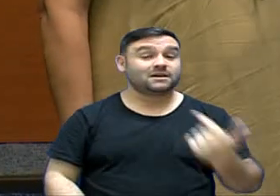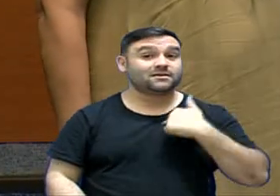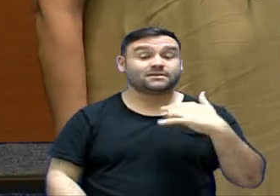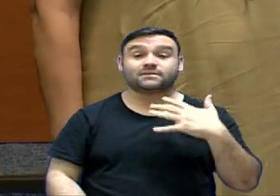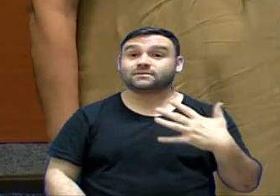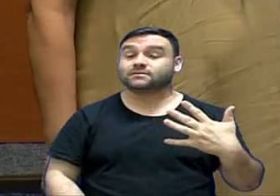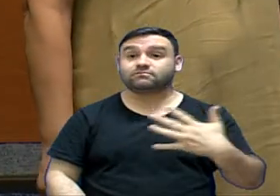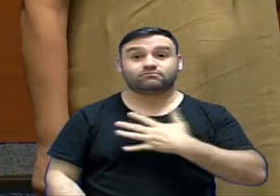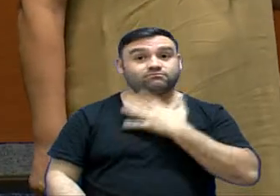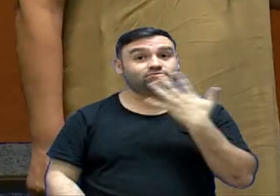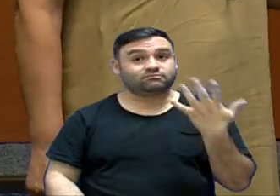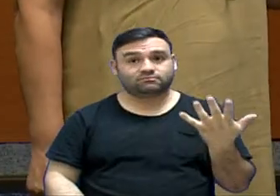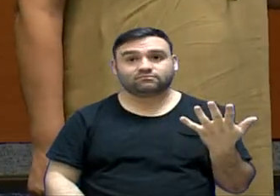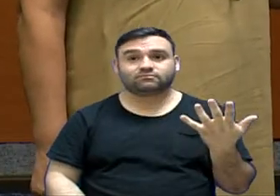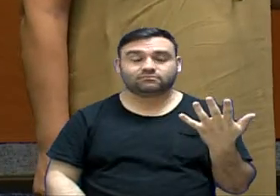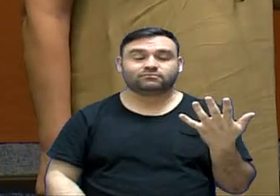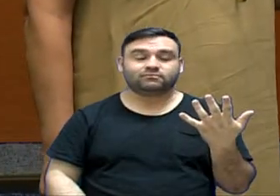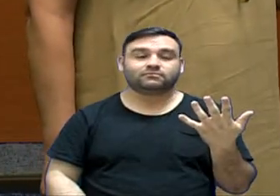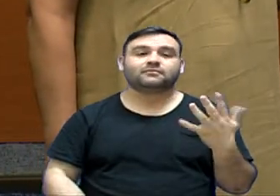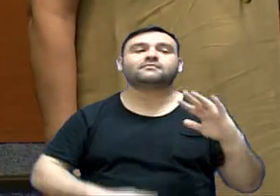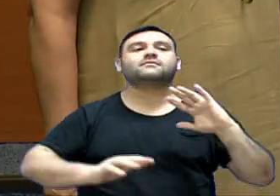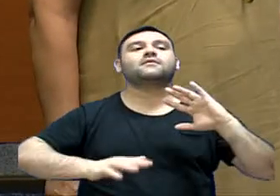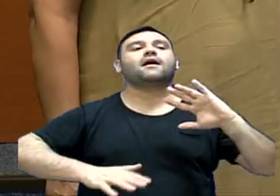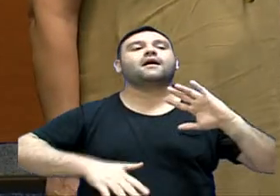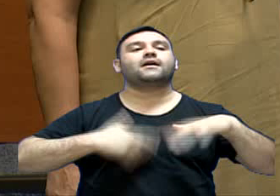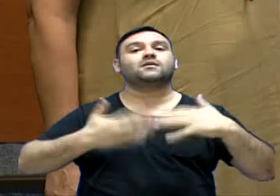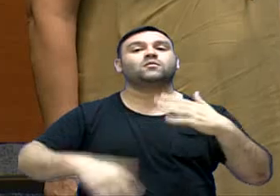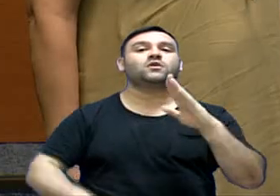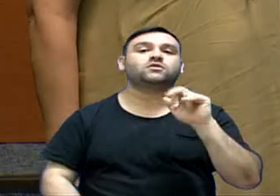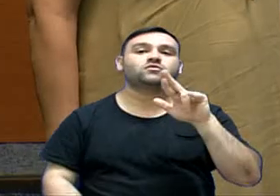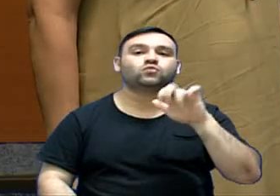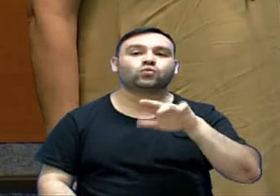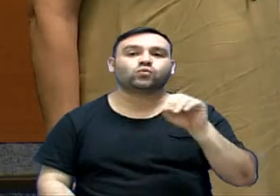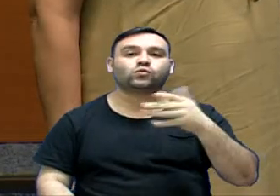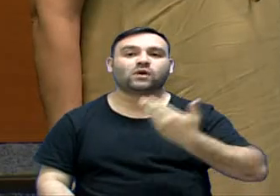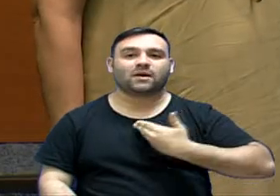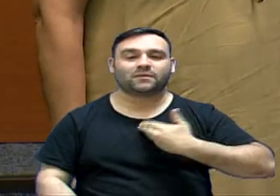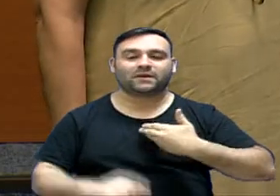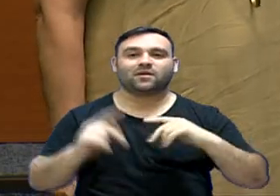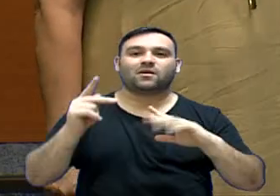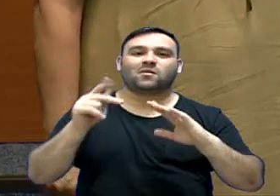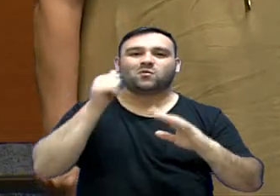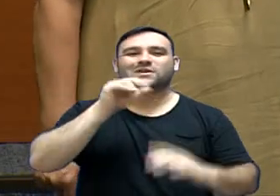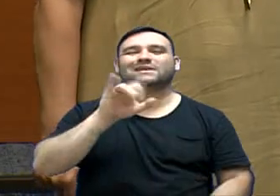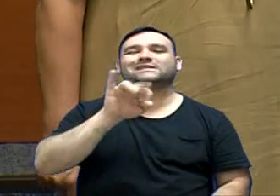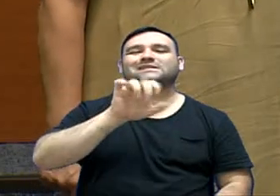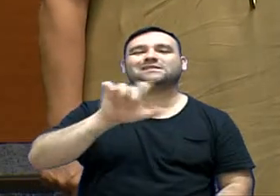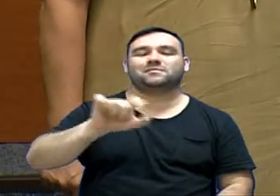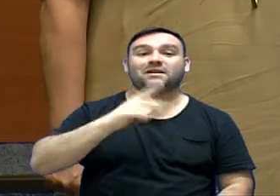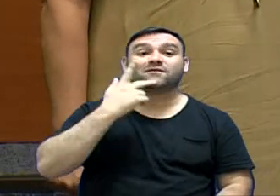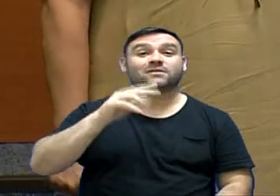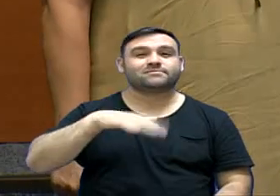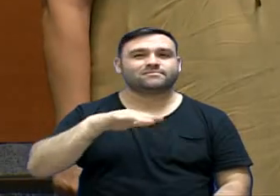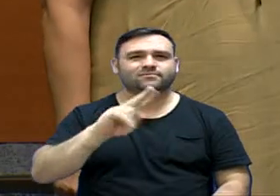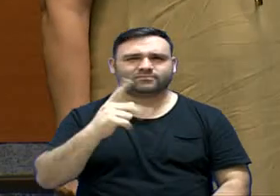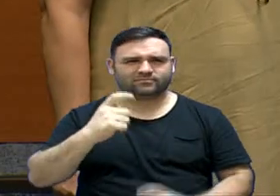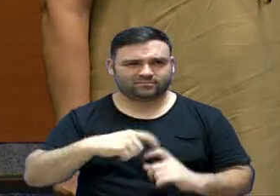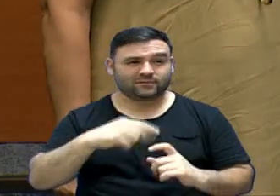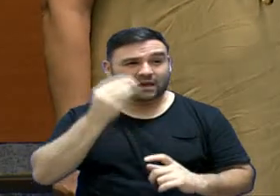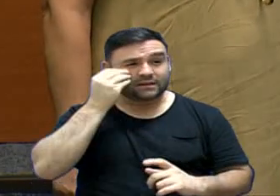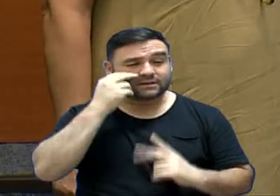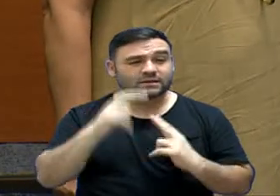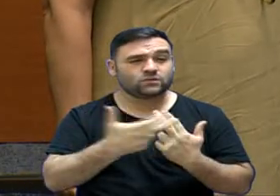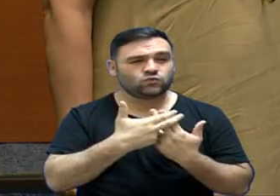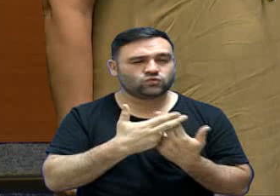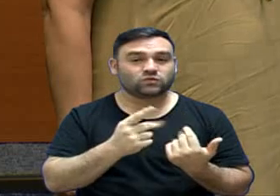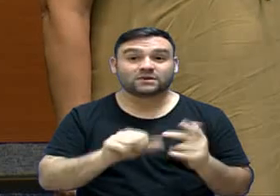com aquilo. Aí o Bruno, um amigo meu que era amigo da doutora Isabelle, disse, Hélio, você não vai fazer o do SUS?